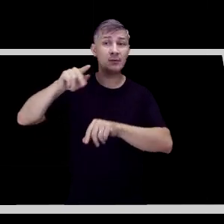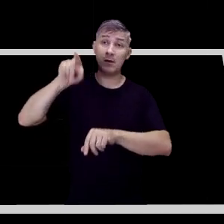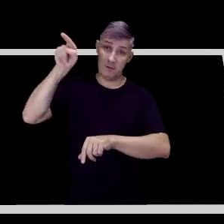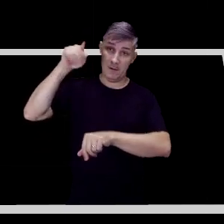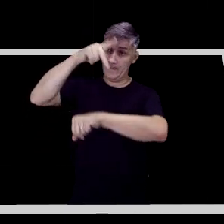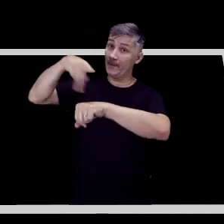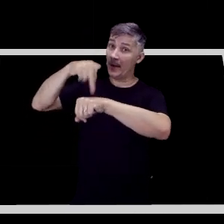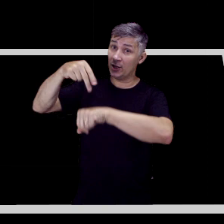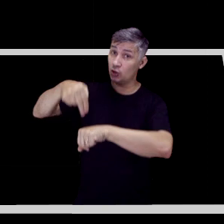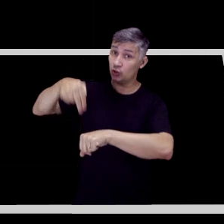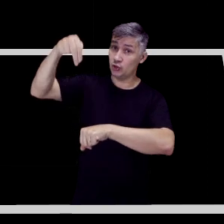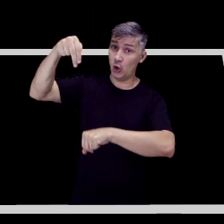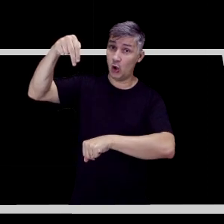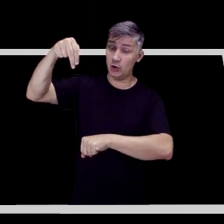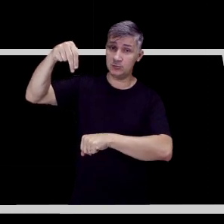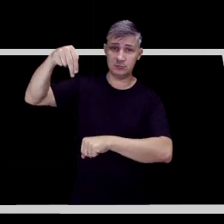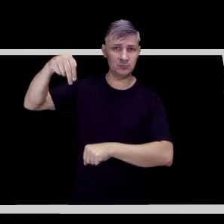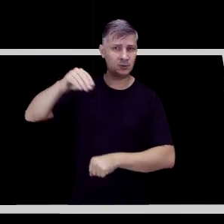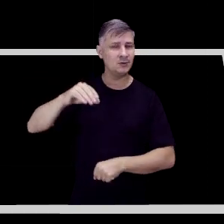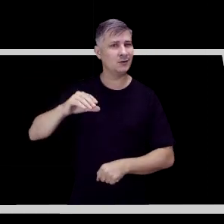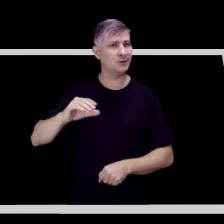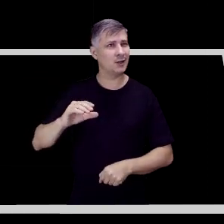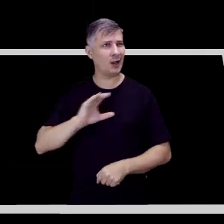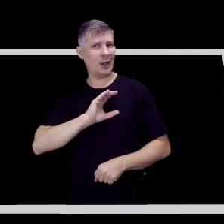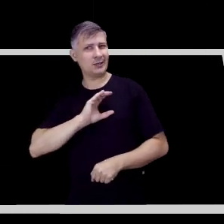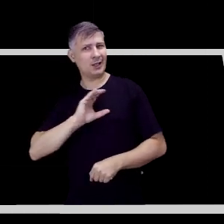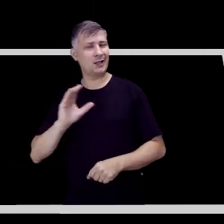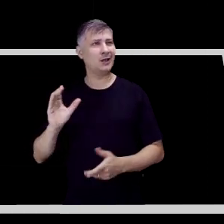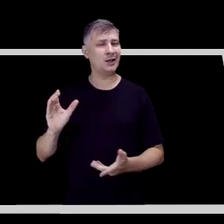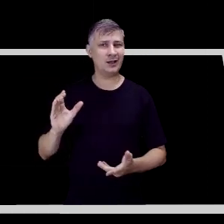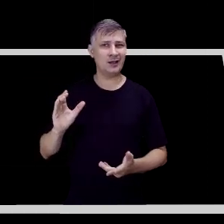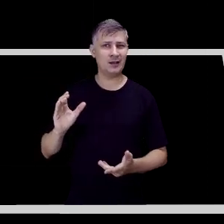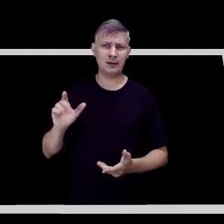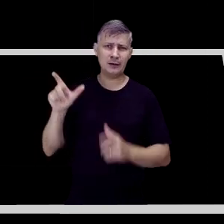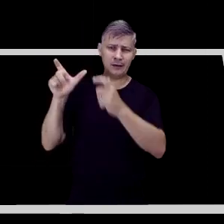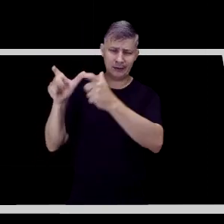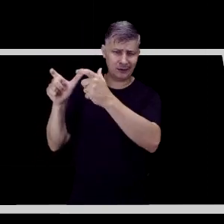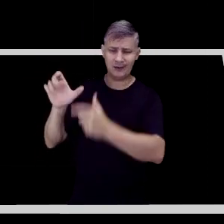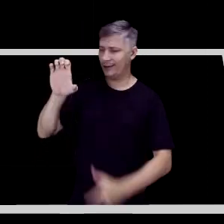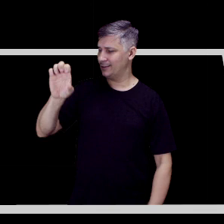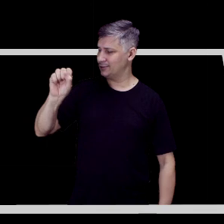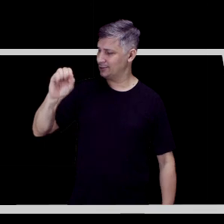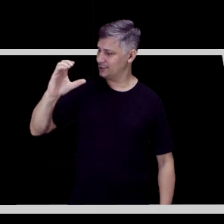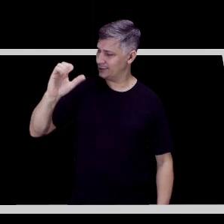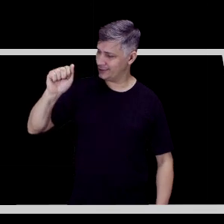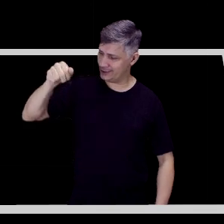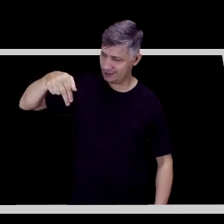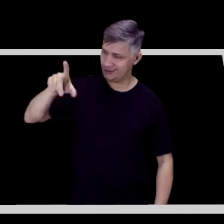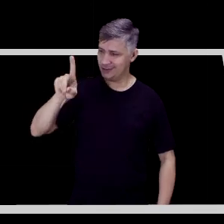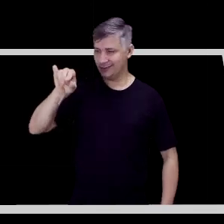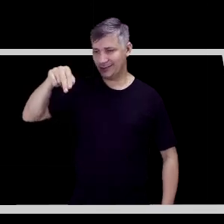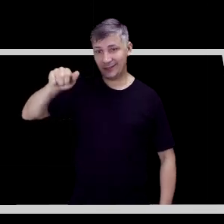mais em países do norte do mundo, né, o Canadá, na Escandinávia, como tecnologia